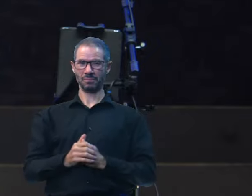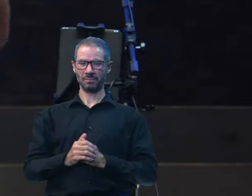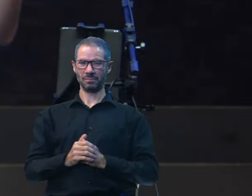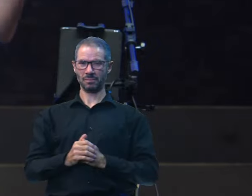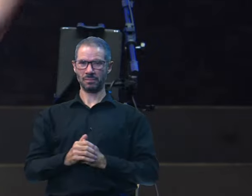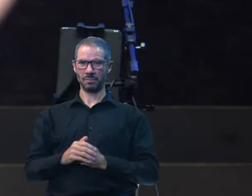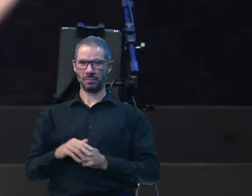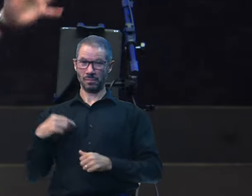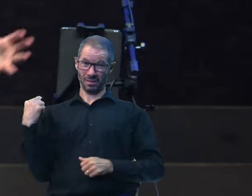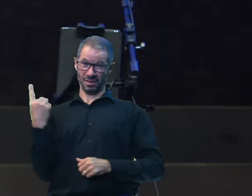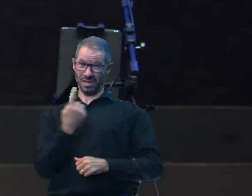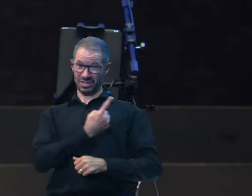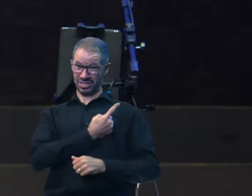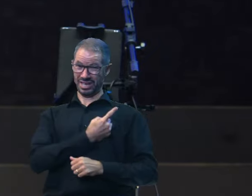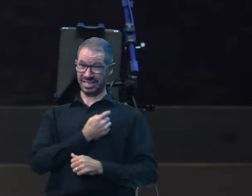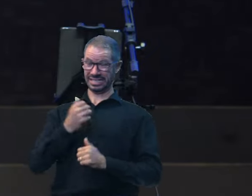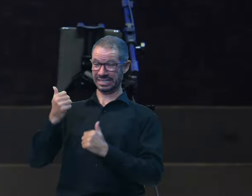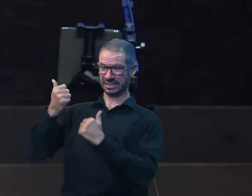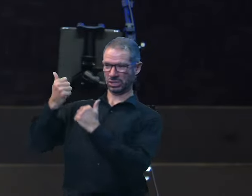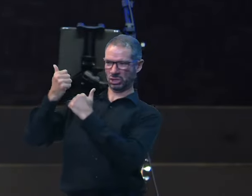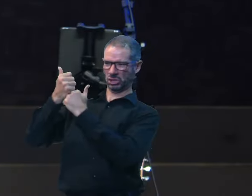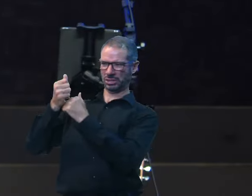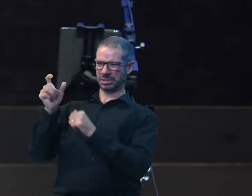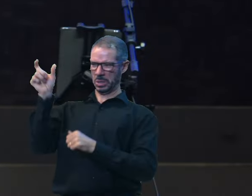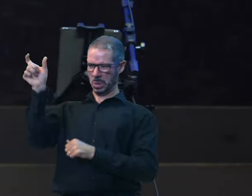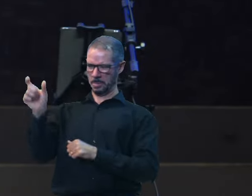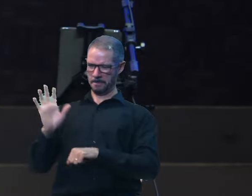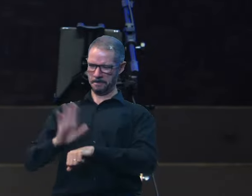Como se a gente se colocasse no lugar mais importante.